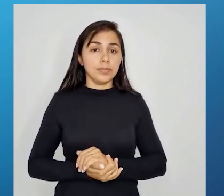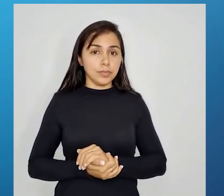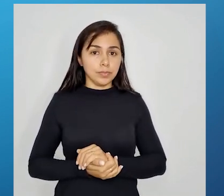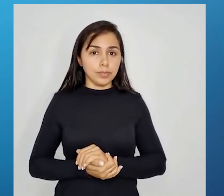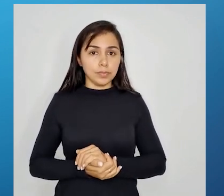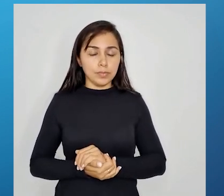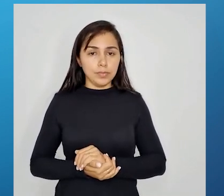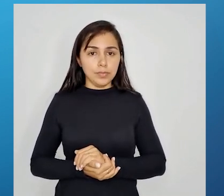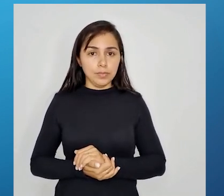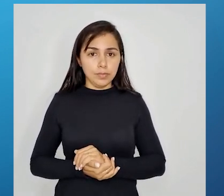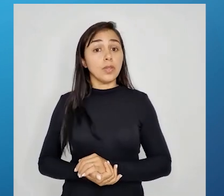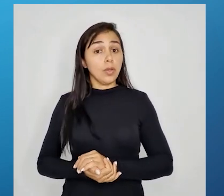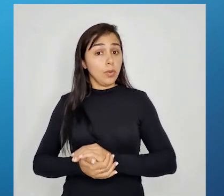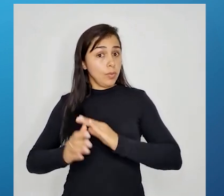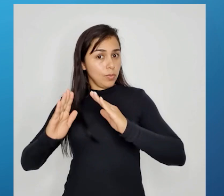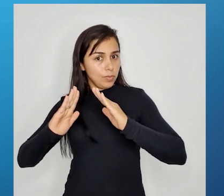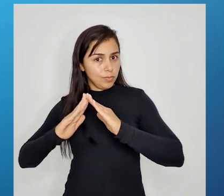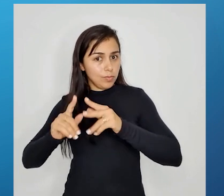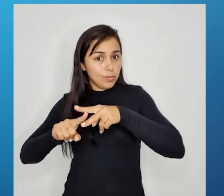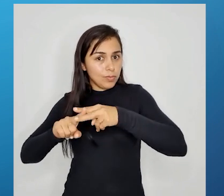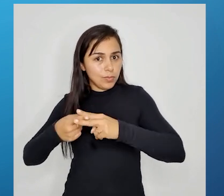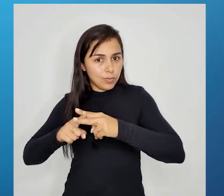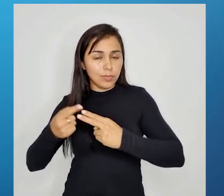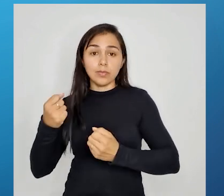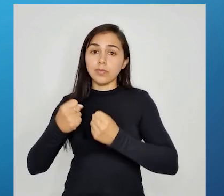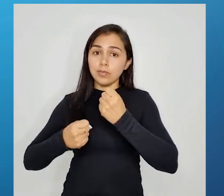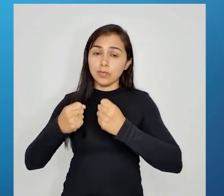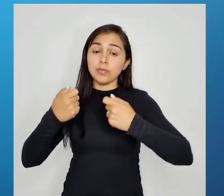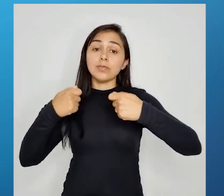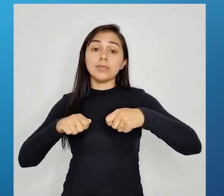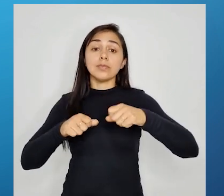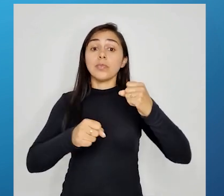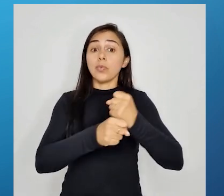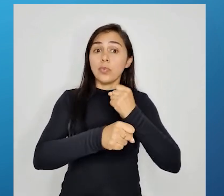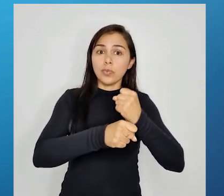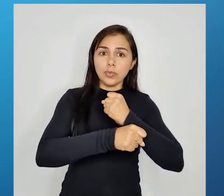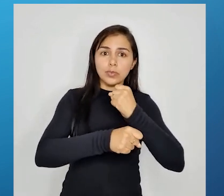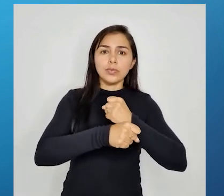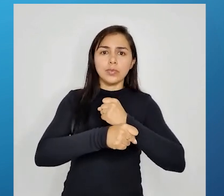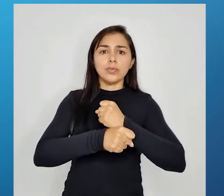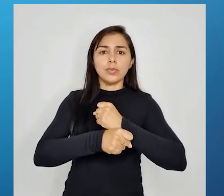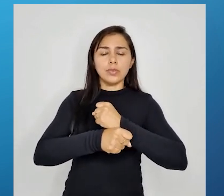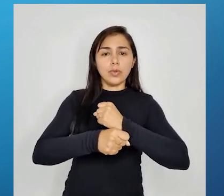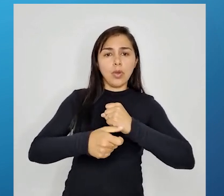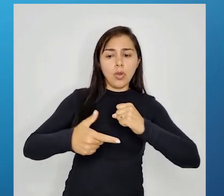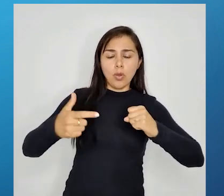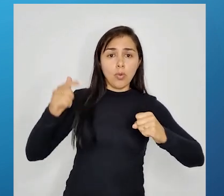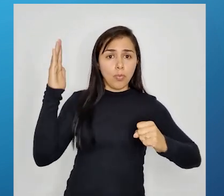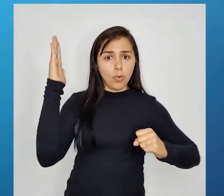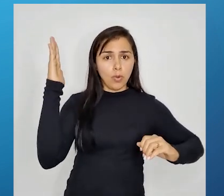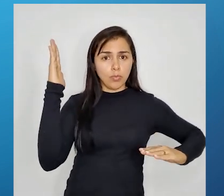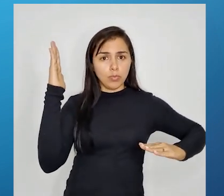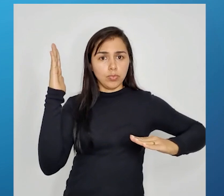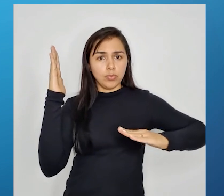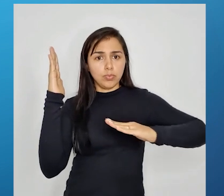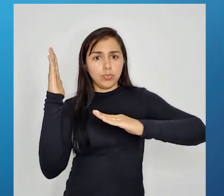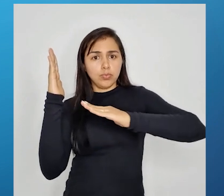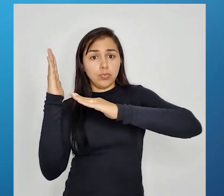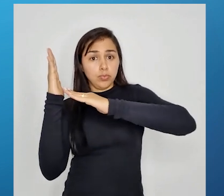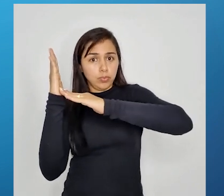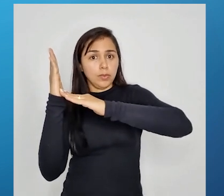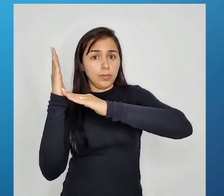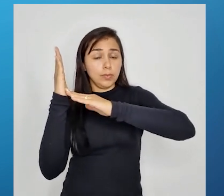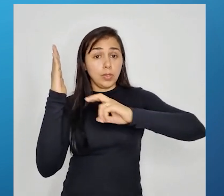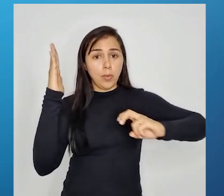inicial. Em uma oficina mecânica, será necessário construir uma rampa para carros, de modo a vencer um